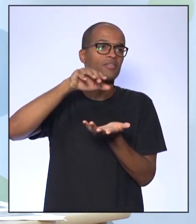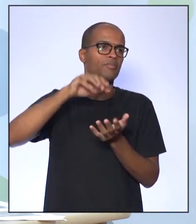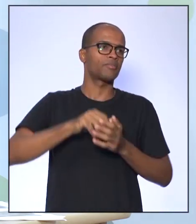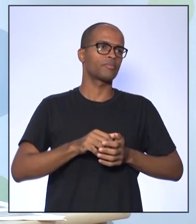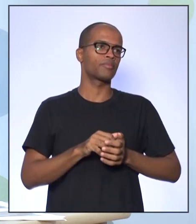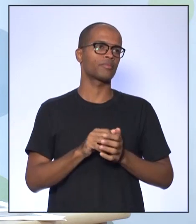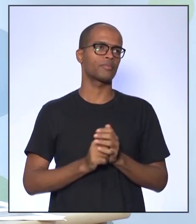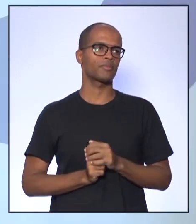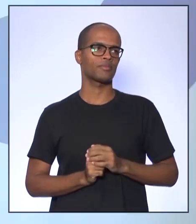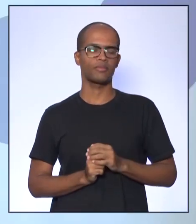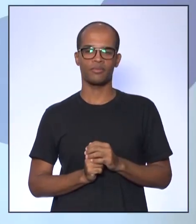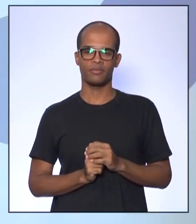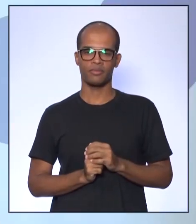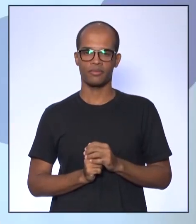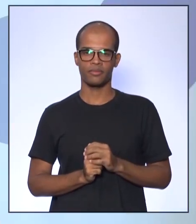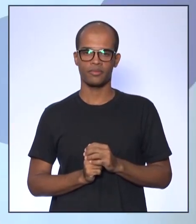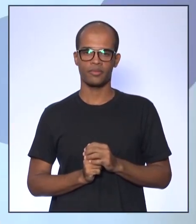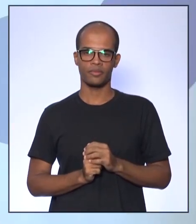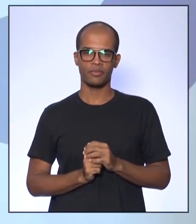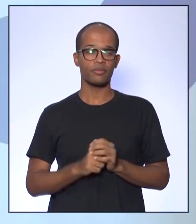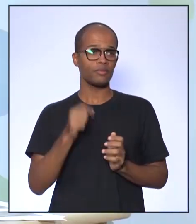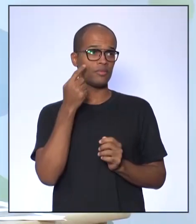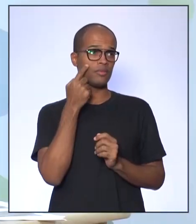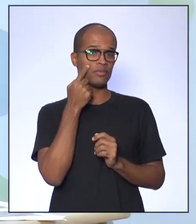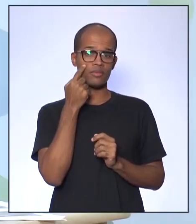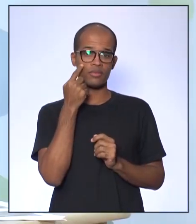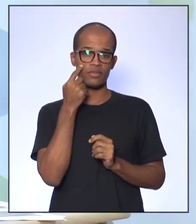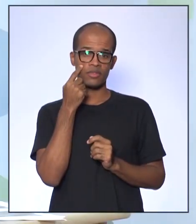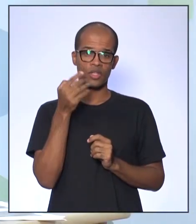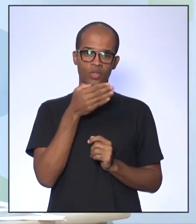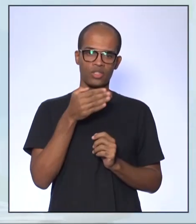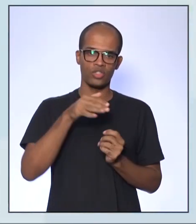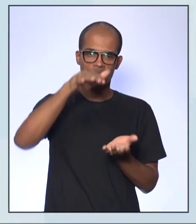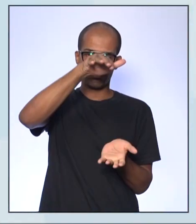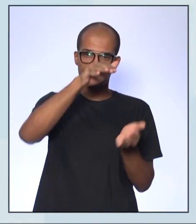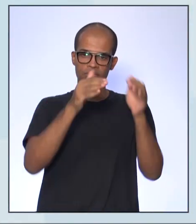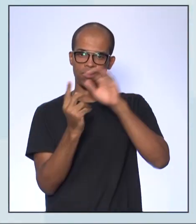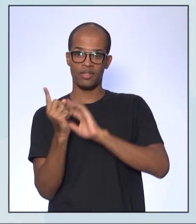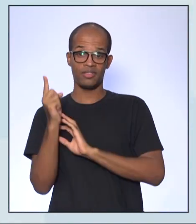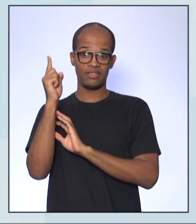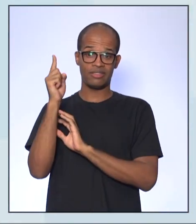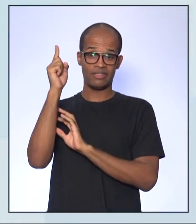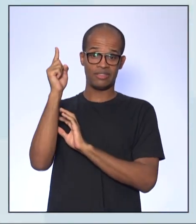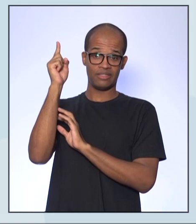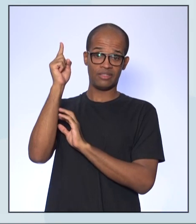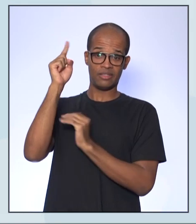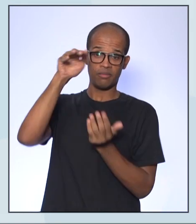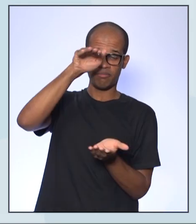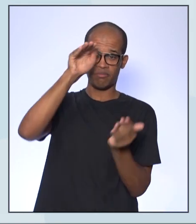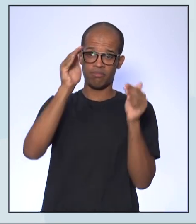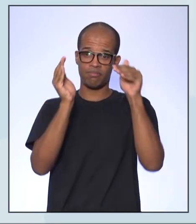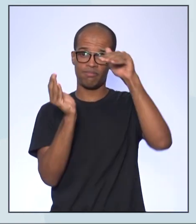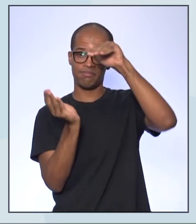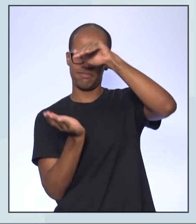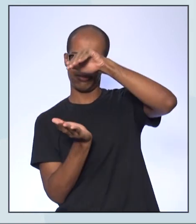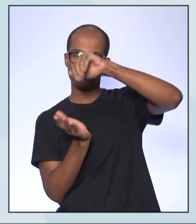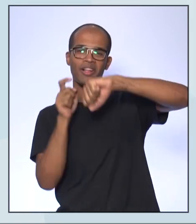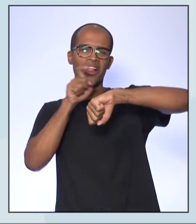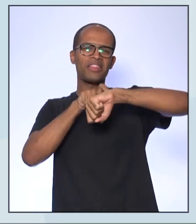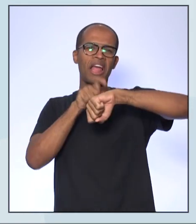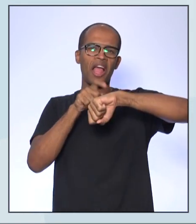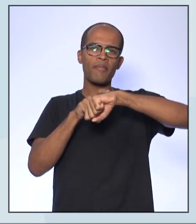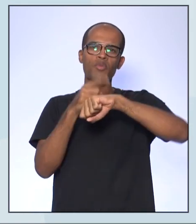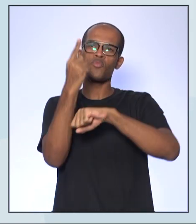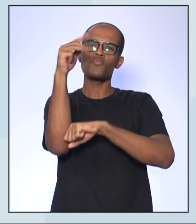Tá no A gente canto vira, direito da né? tela também, né? Pra quem Isso, tá tá com ali no dúvida. cantinho, tá ali no cantinho. A gente vira ele e aí você tem um minuto de tempo, 30